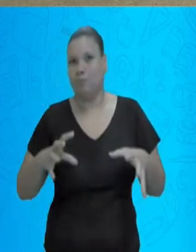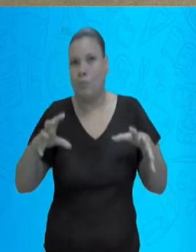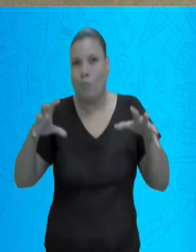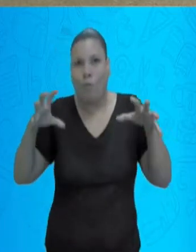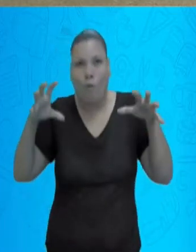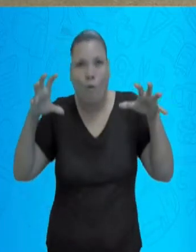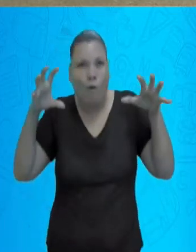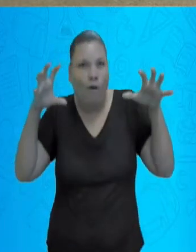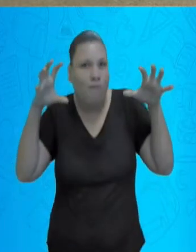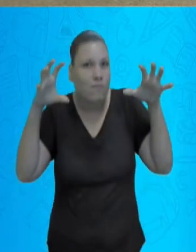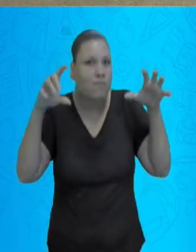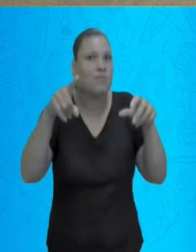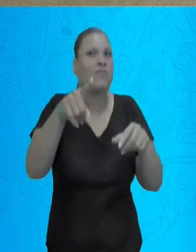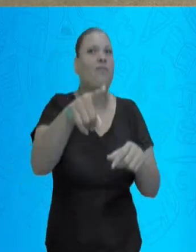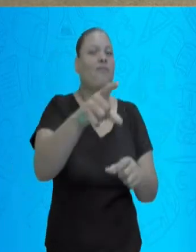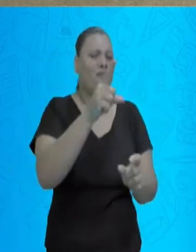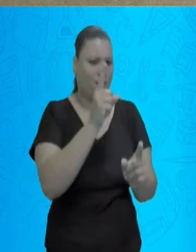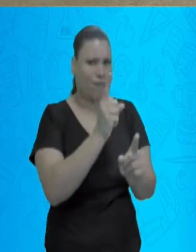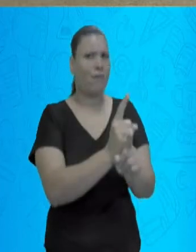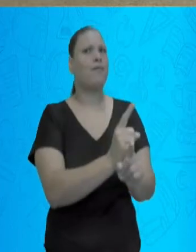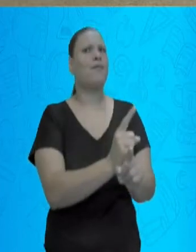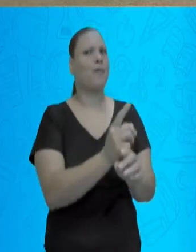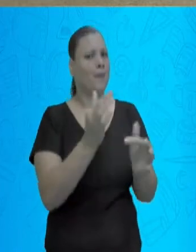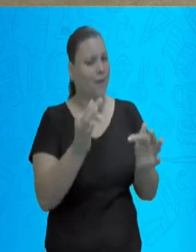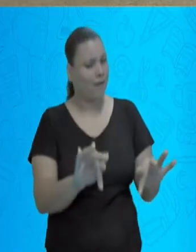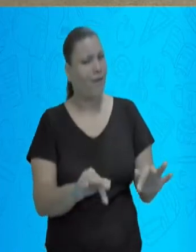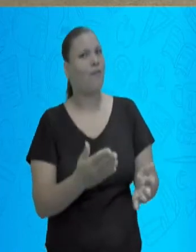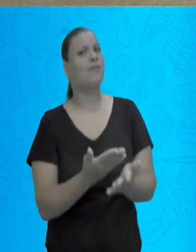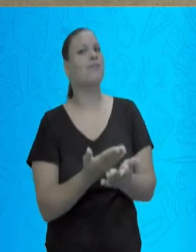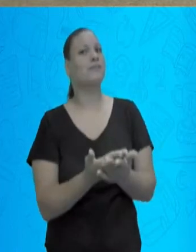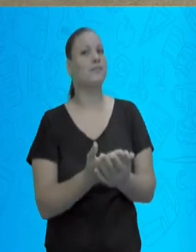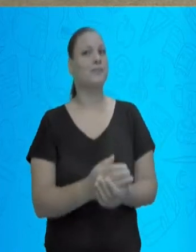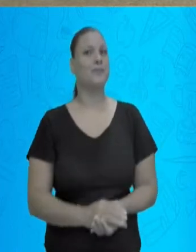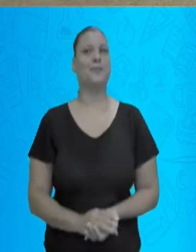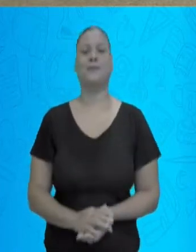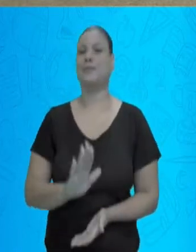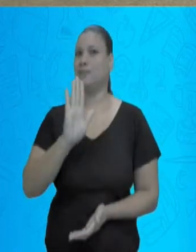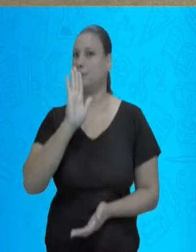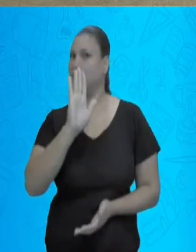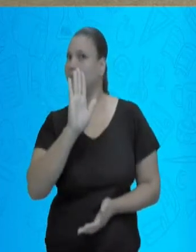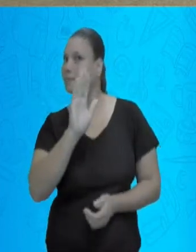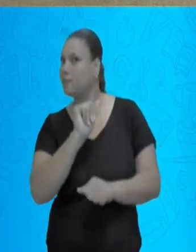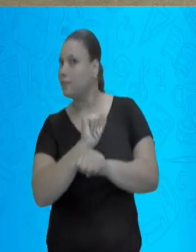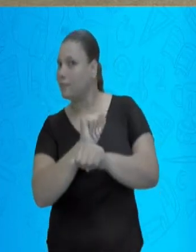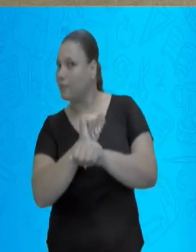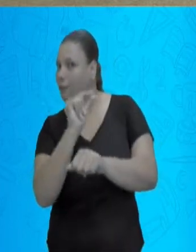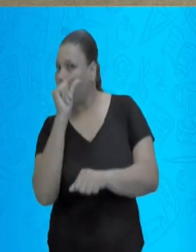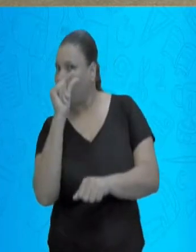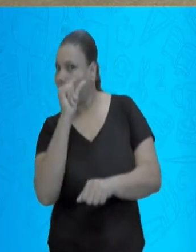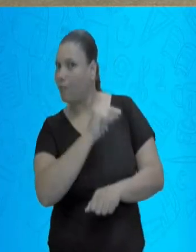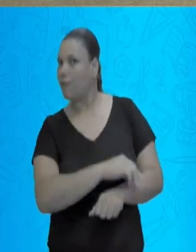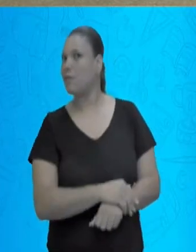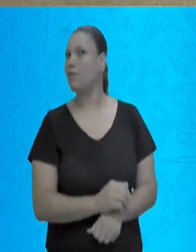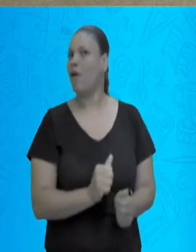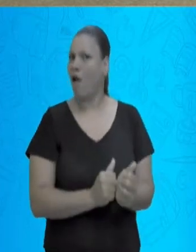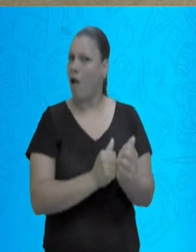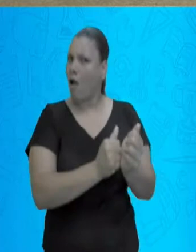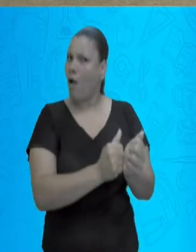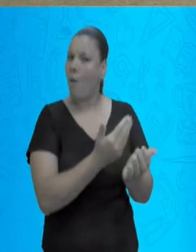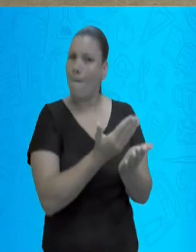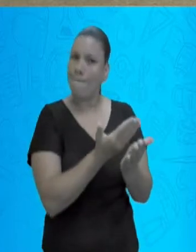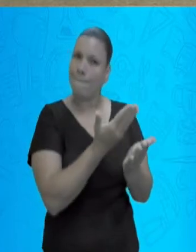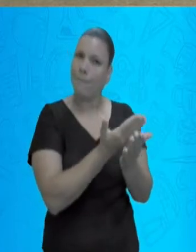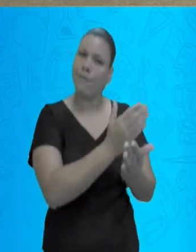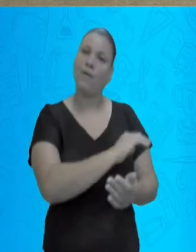O que isso tem a ver? A professora está doida? Está não. Já, já. Fique aí, acompanhe, porque se você não